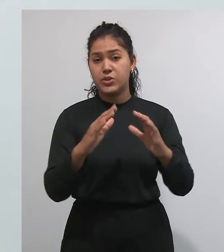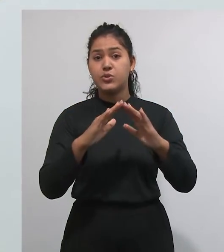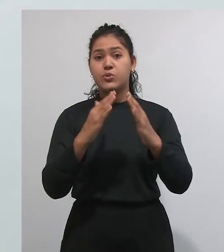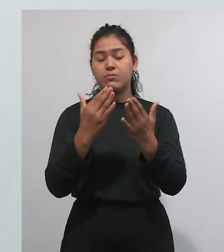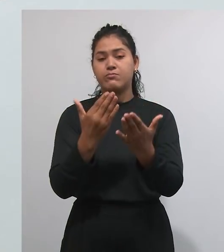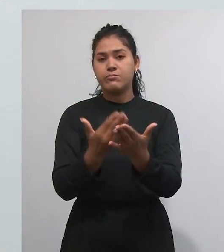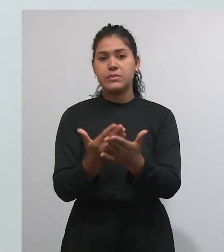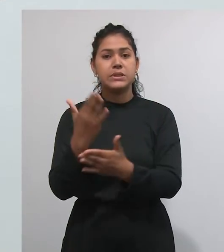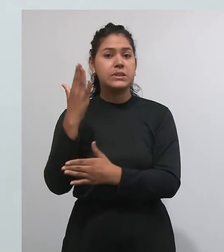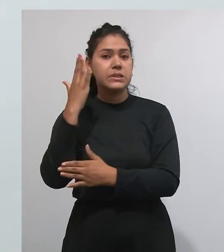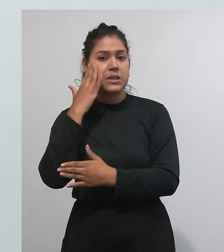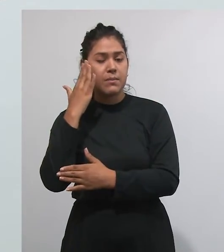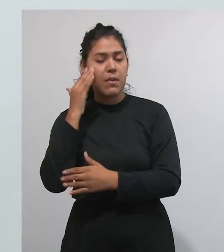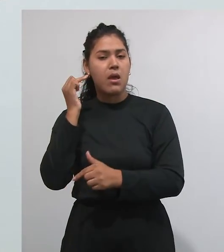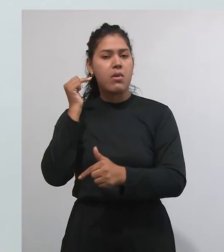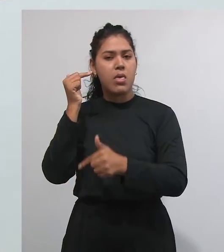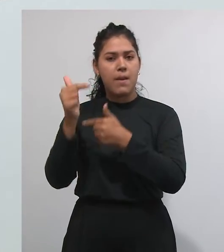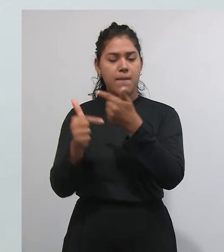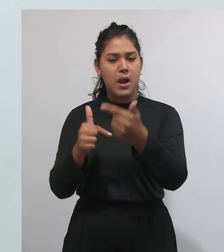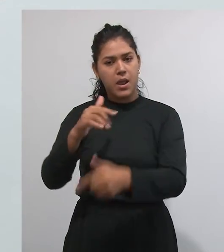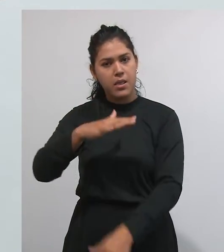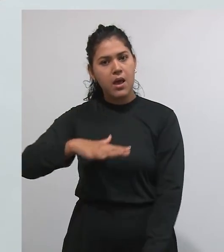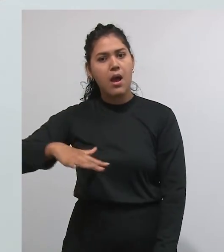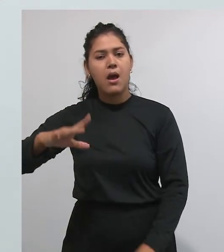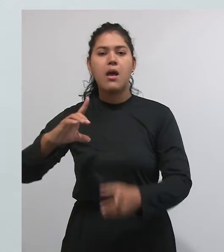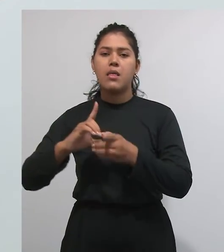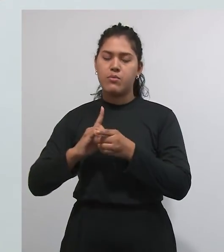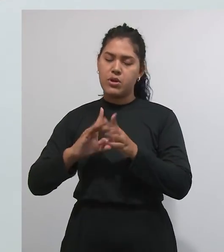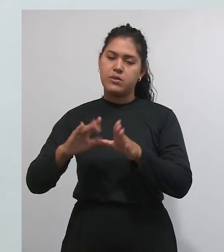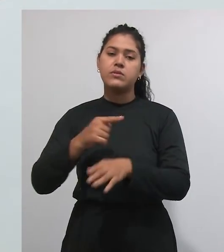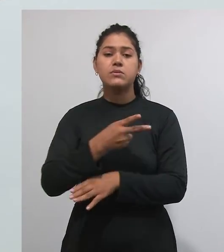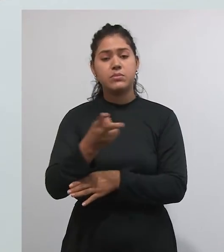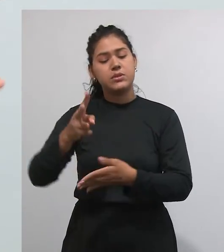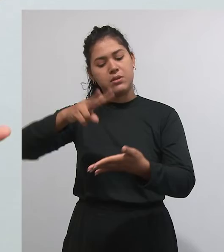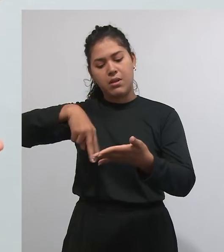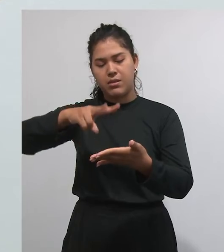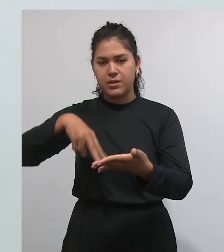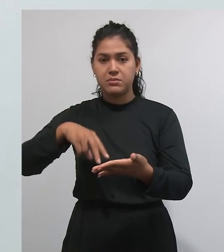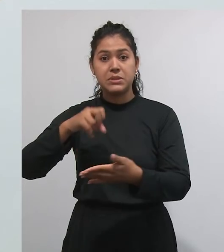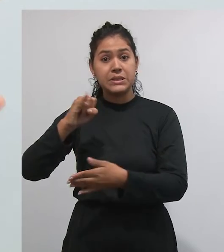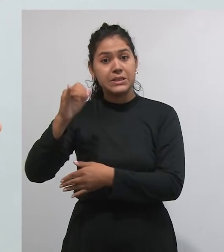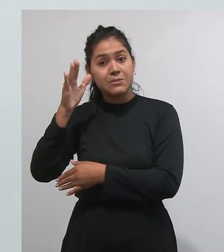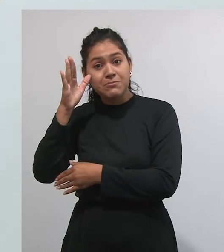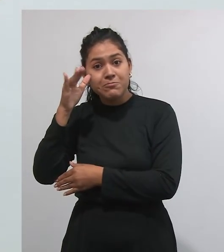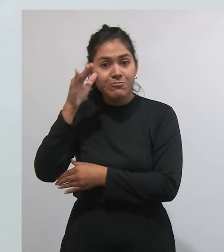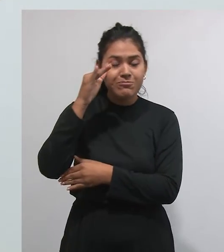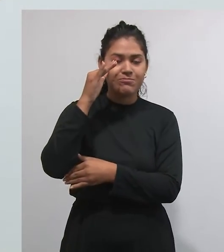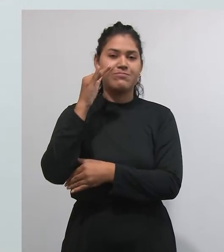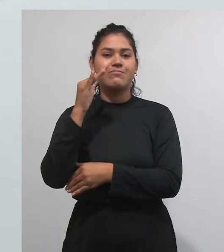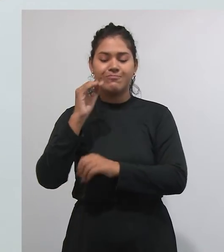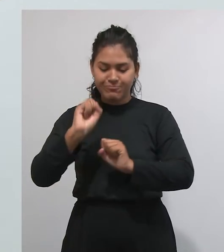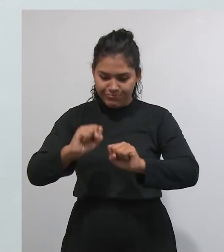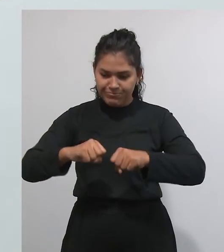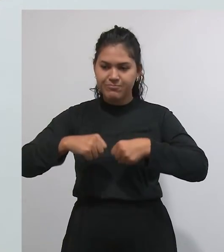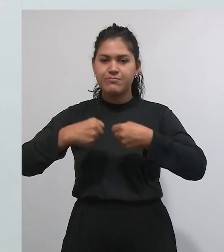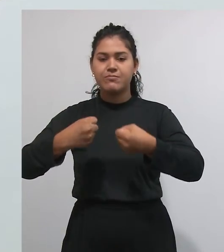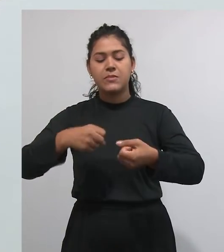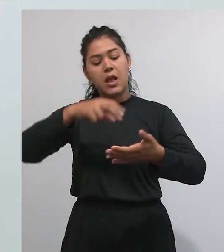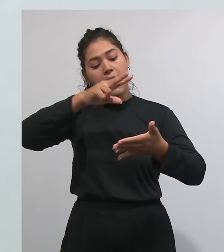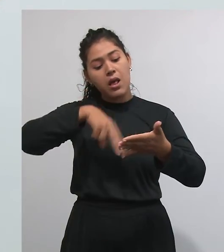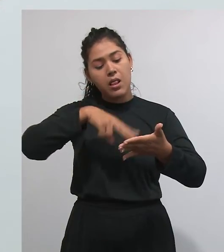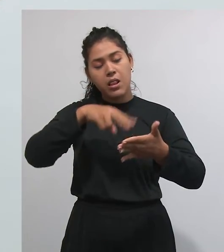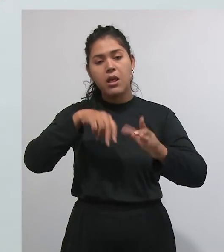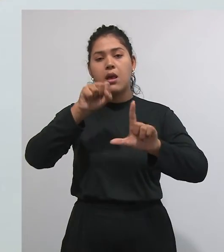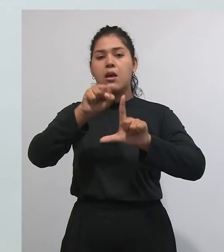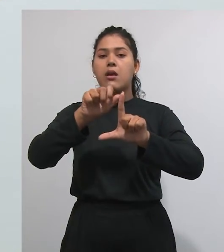atuar de modo democrático e consciente, você tem que ler. Se você ficou curioso, acesse os materiais